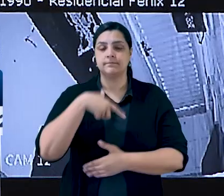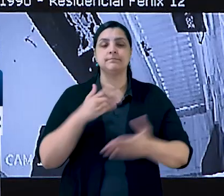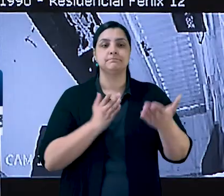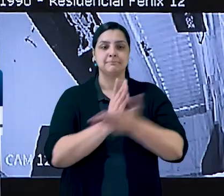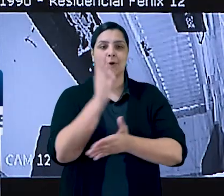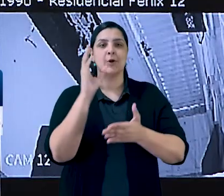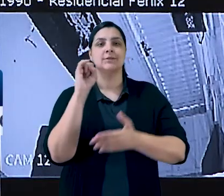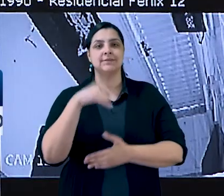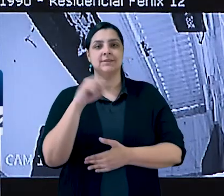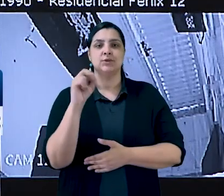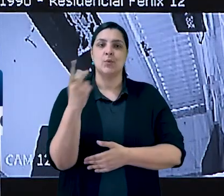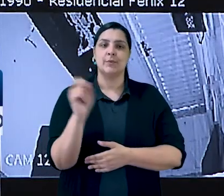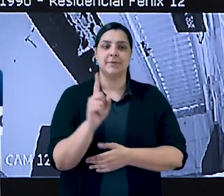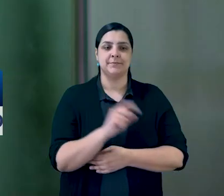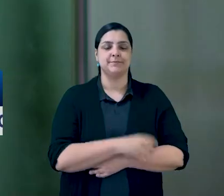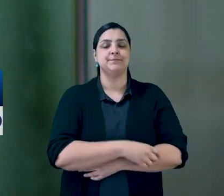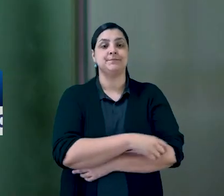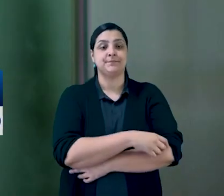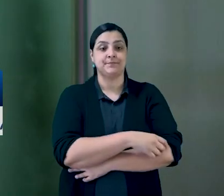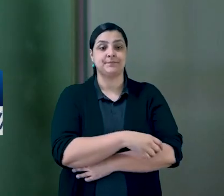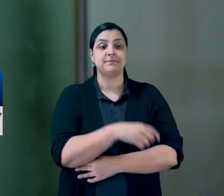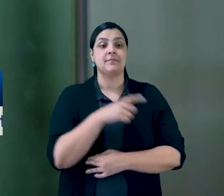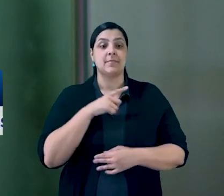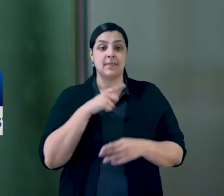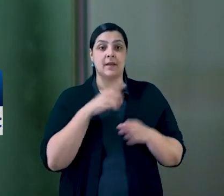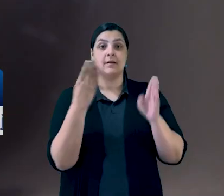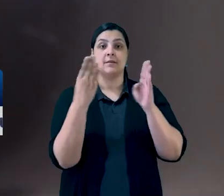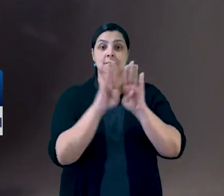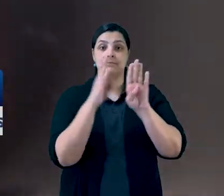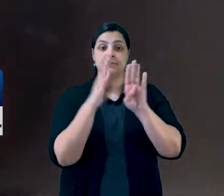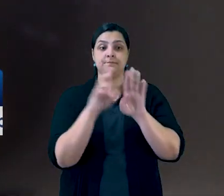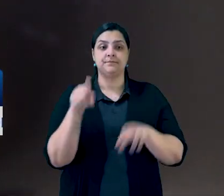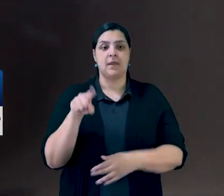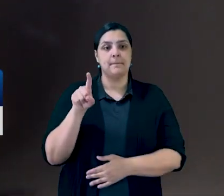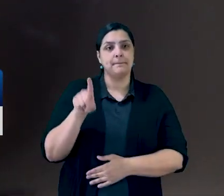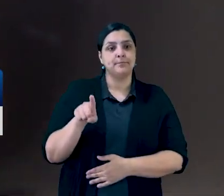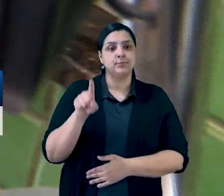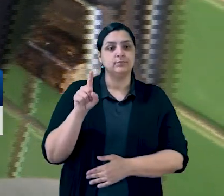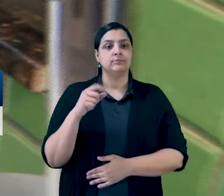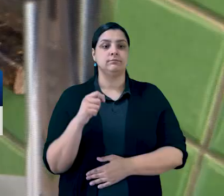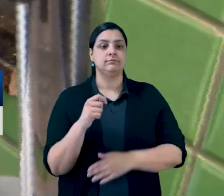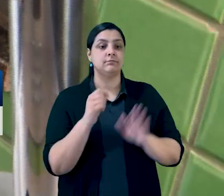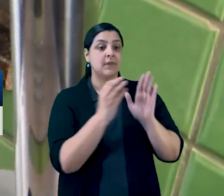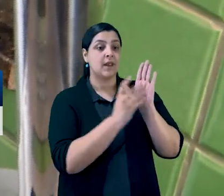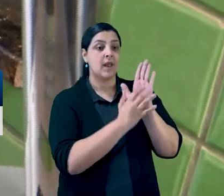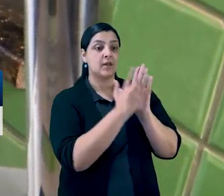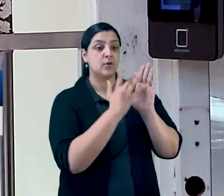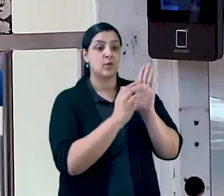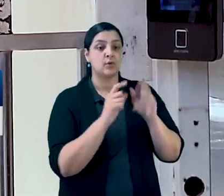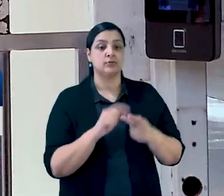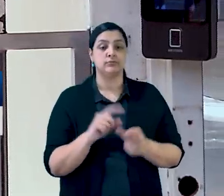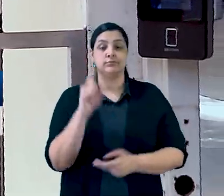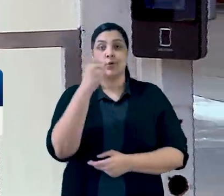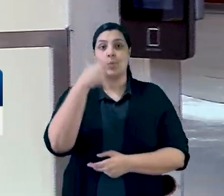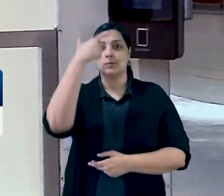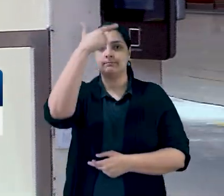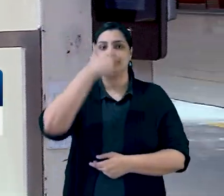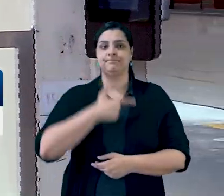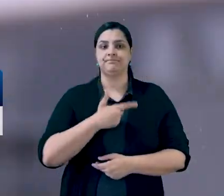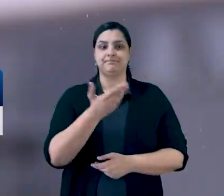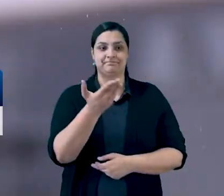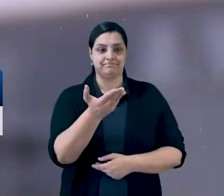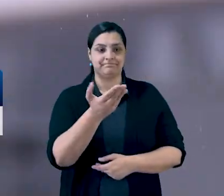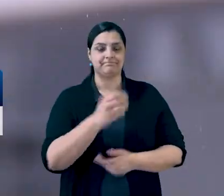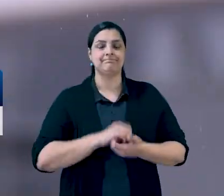está autorizado a entrar no condomínio. Existem portarias que também funcionam com a impressão digital, QR Code ou biometria